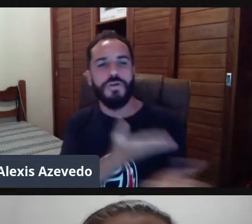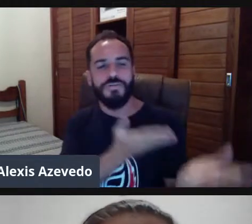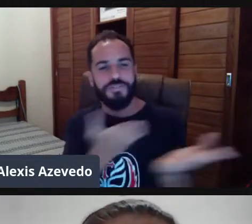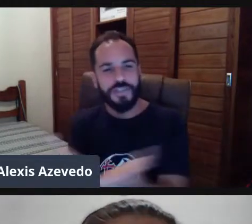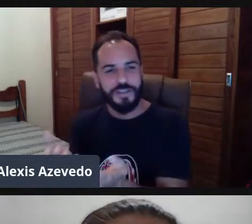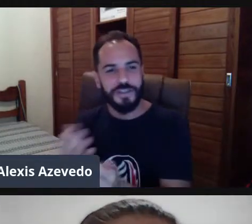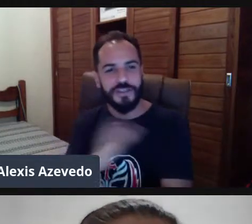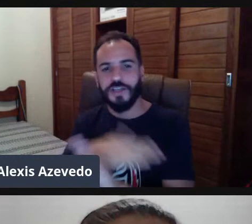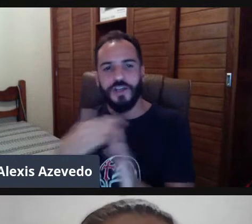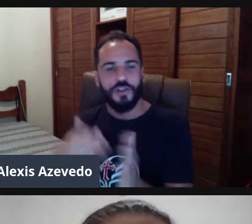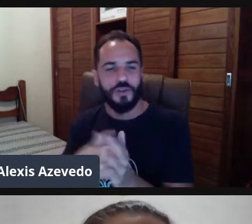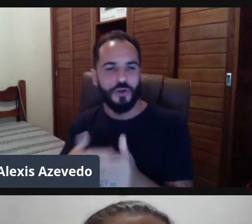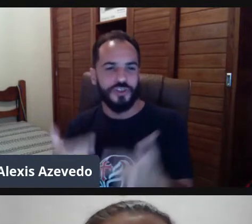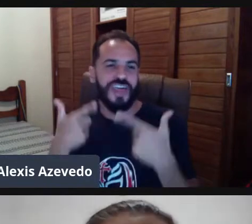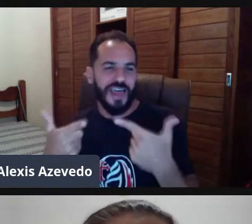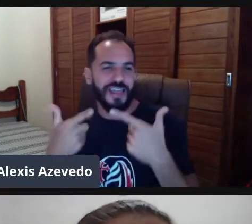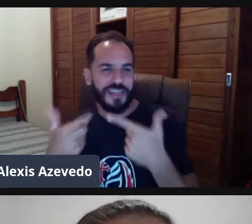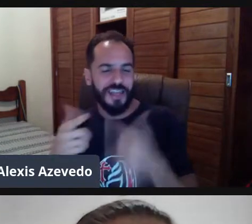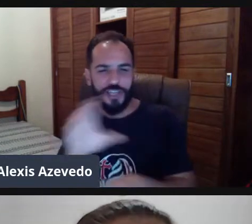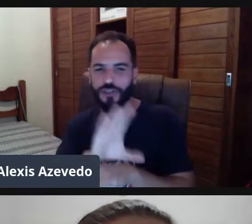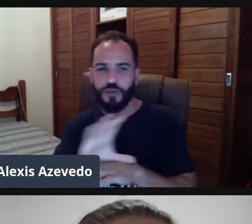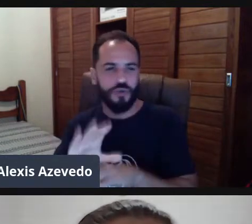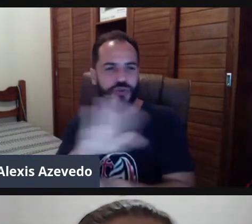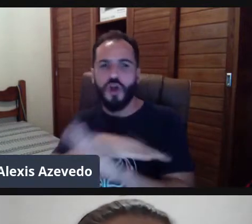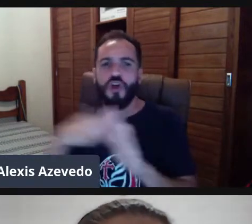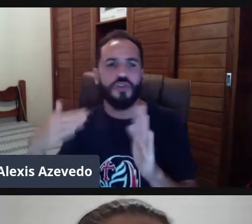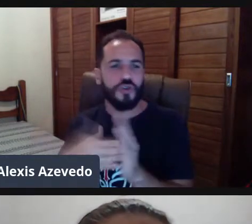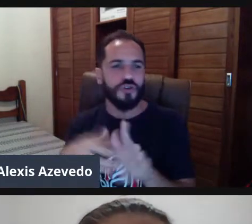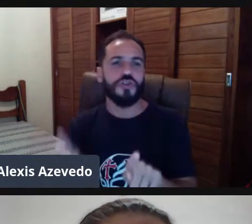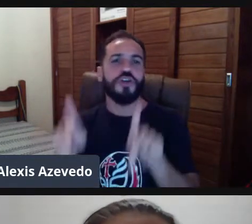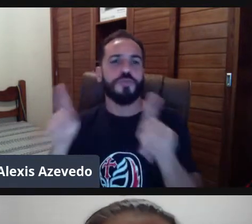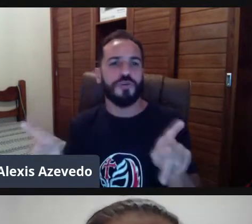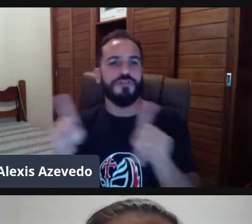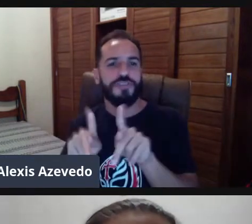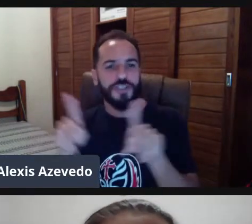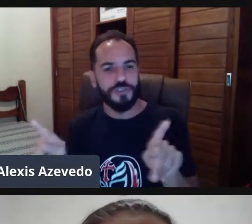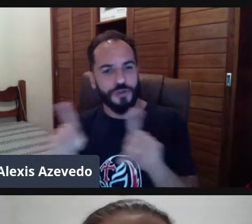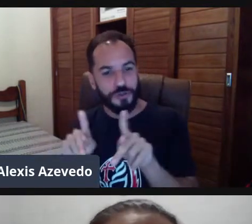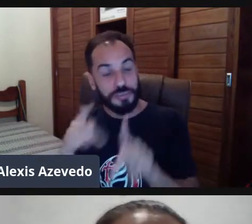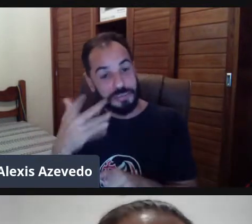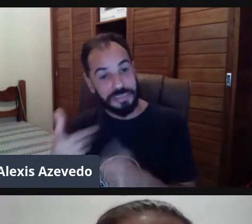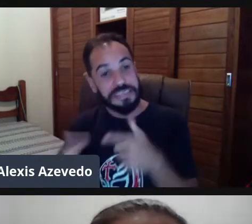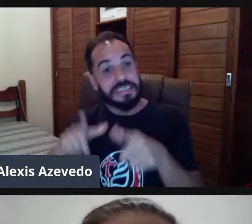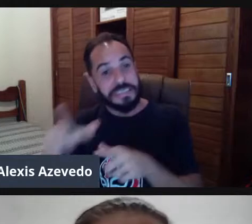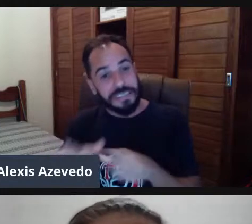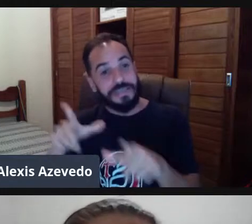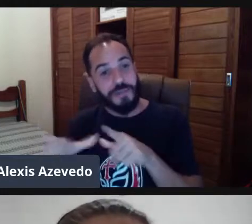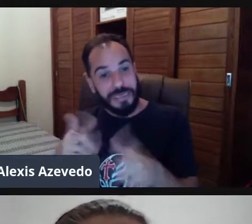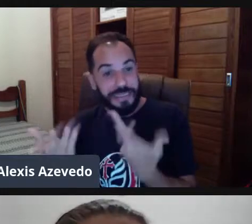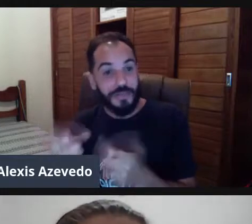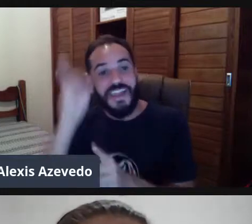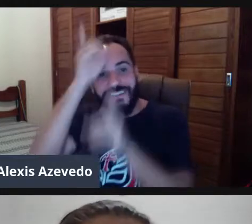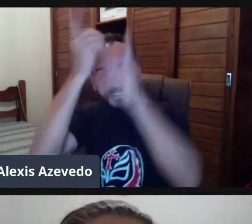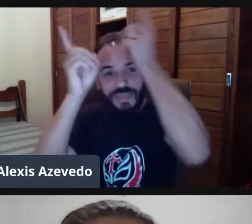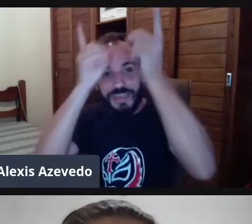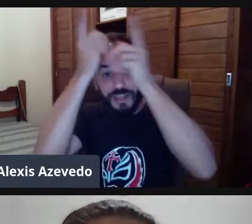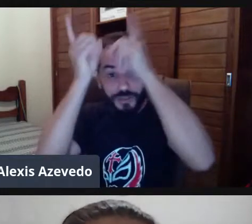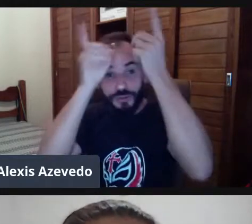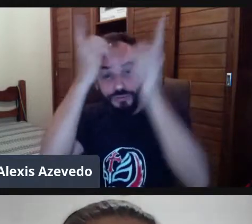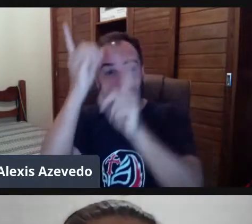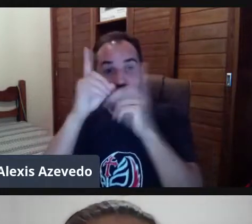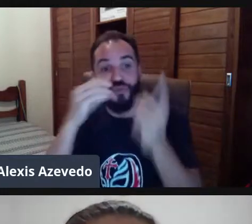tenham um excelente curso. Todos os nossos professores estão se desdobrando, se reinventando para poder